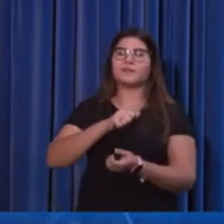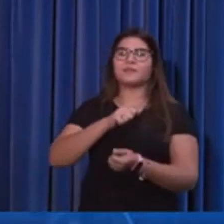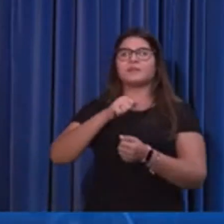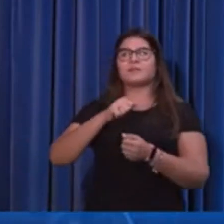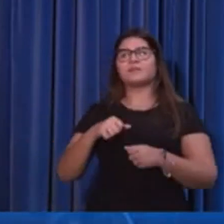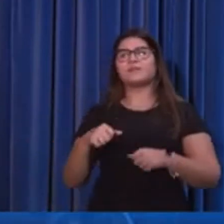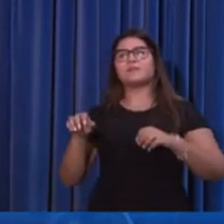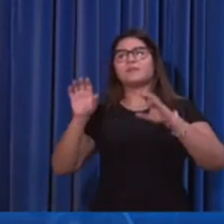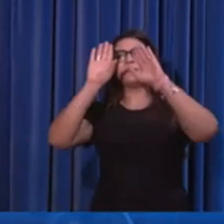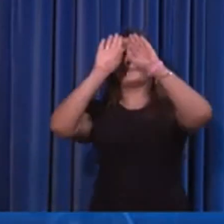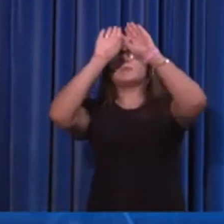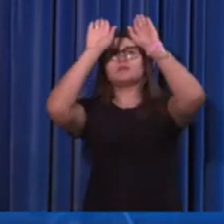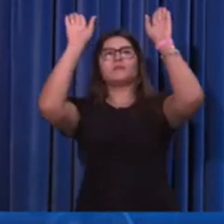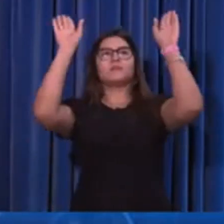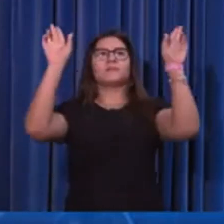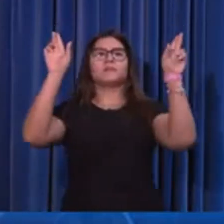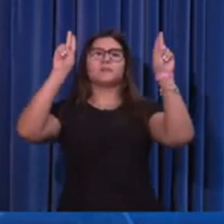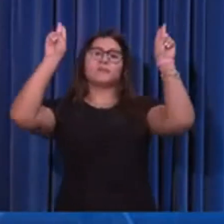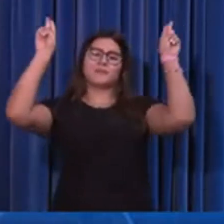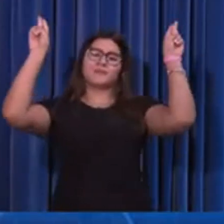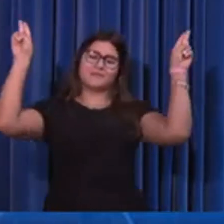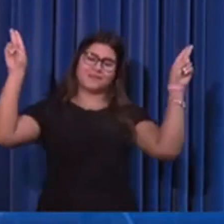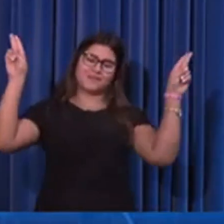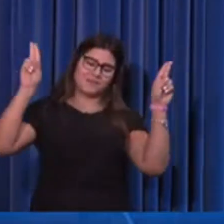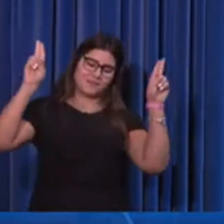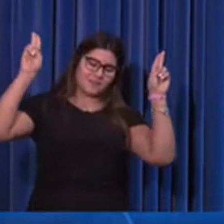terra e céu.